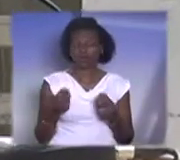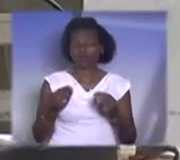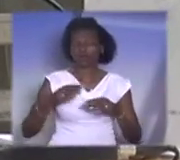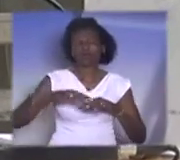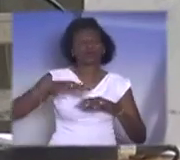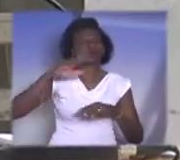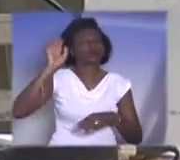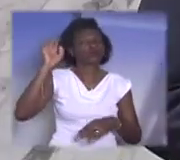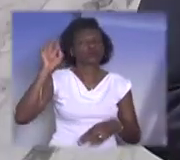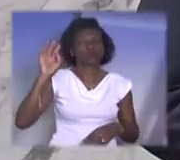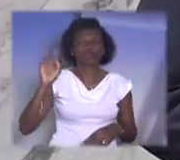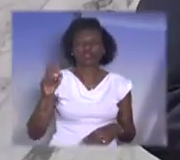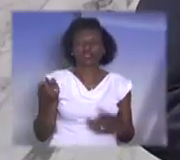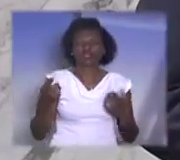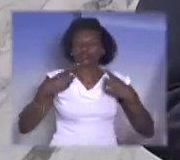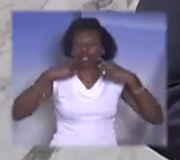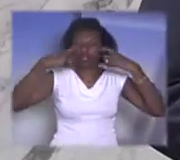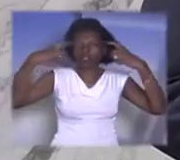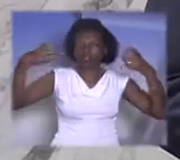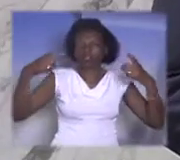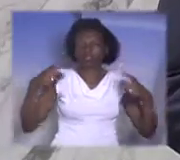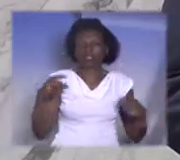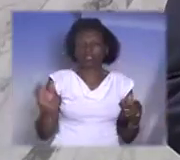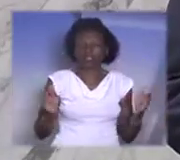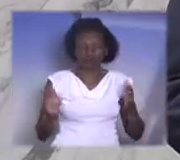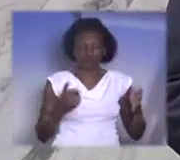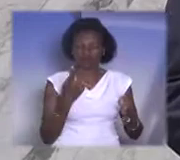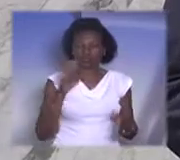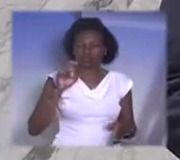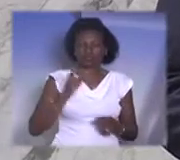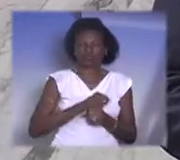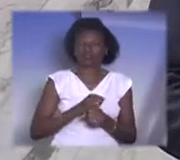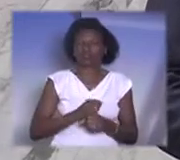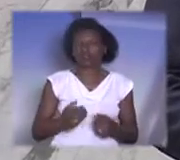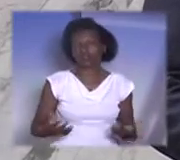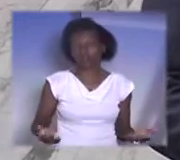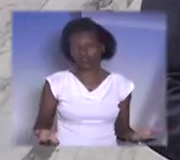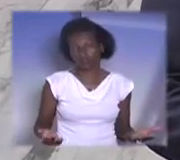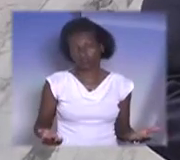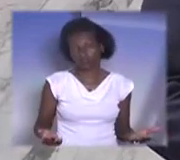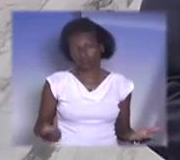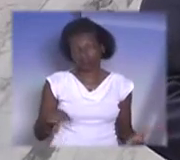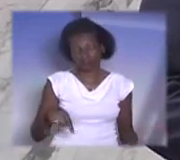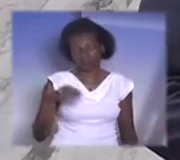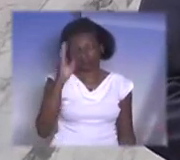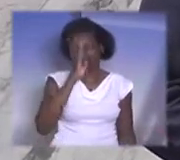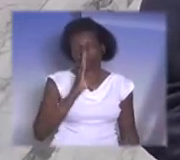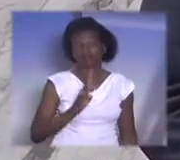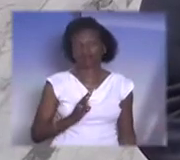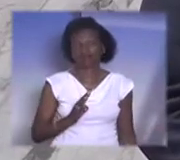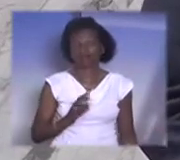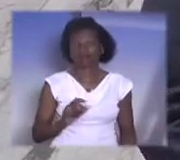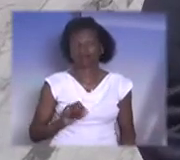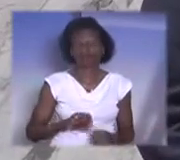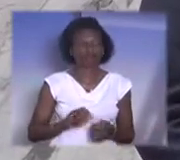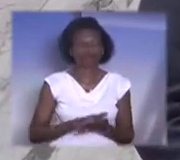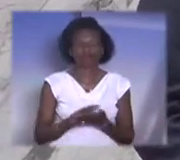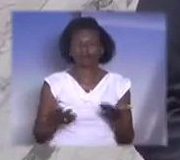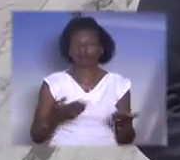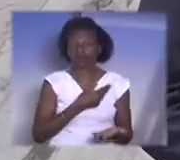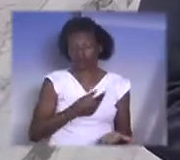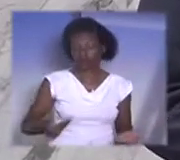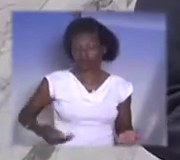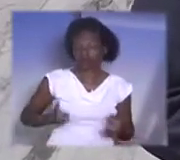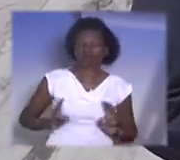do vietnã em mais de 15 anos esse é o brasil que nós vivemos esse é o brasil que ninguém quiser fazer nada o nosso governo continua